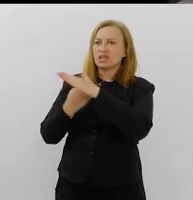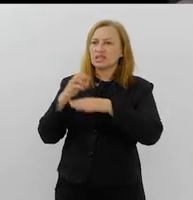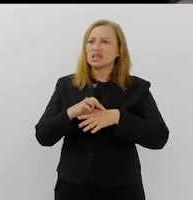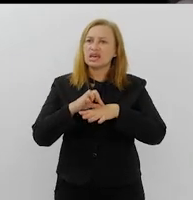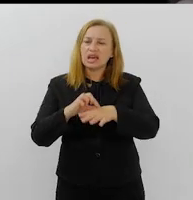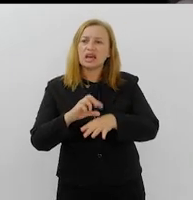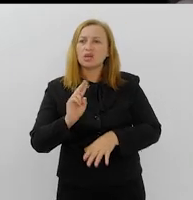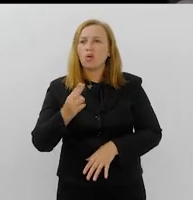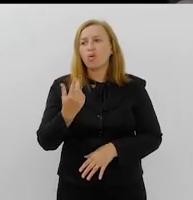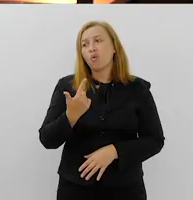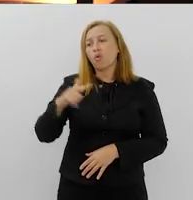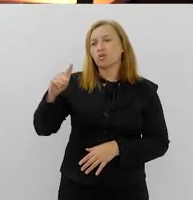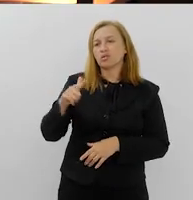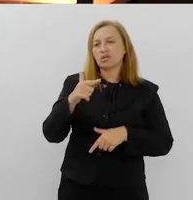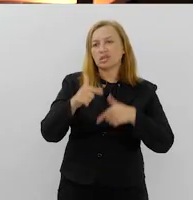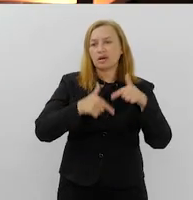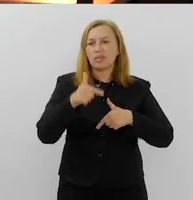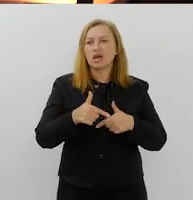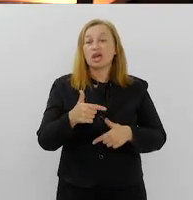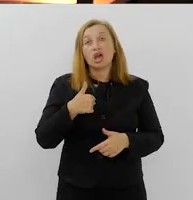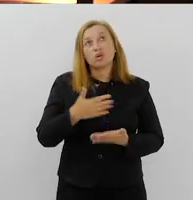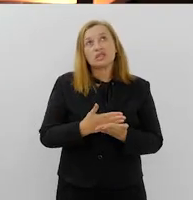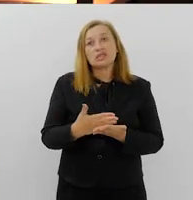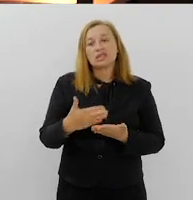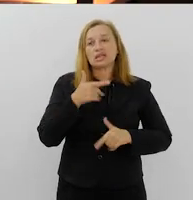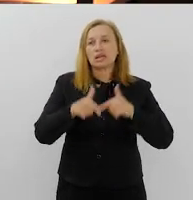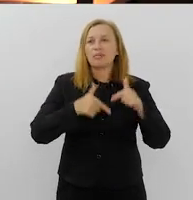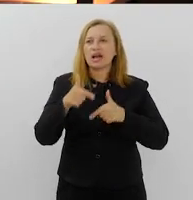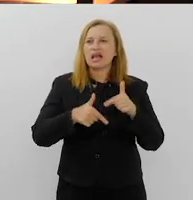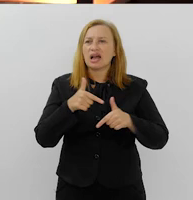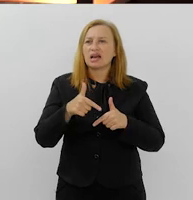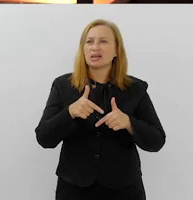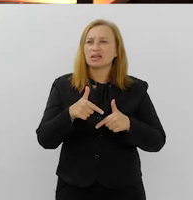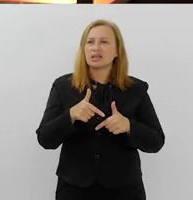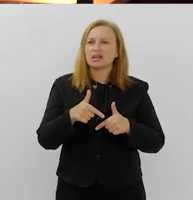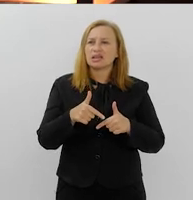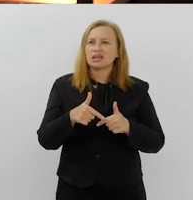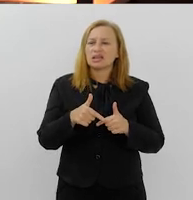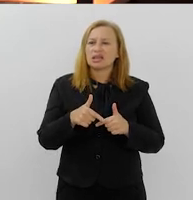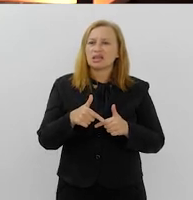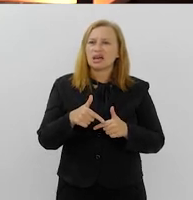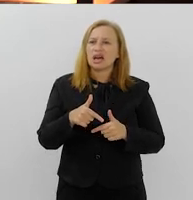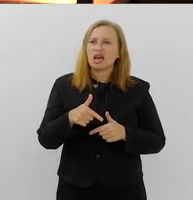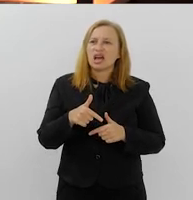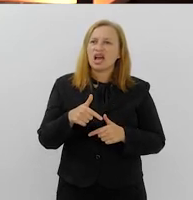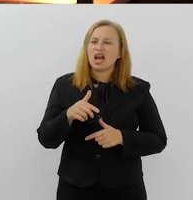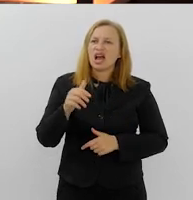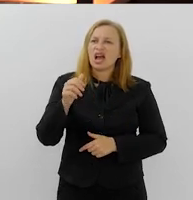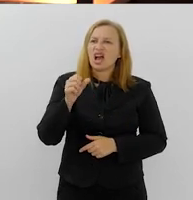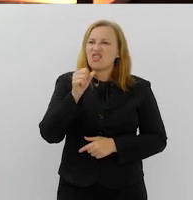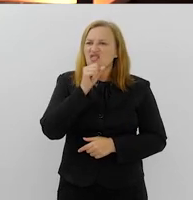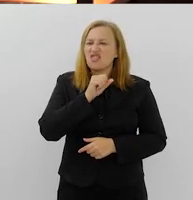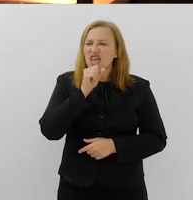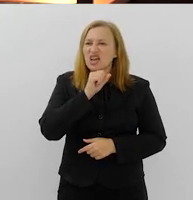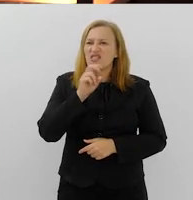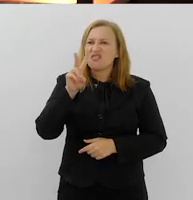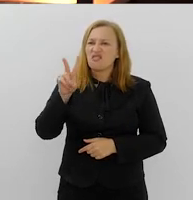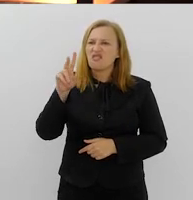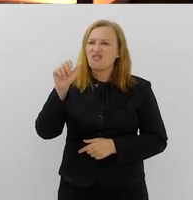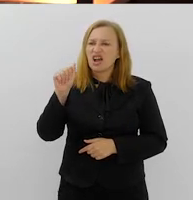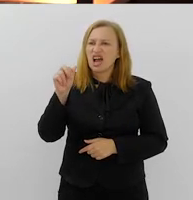trabalho? Eu, quando comecei a trabalhar, eu comecei a trabalhar na antiga Varig.